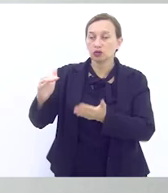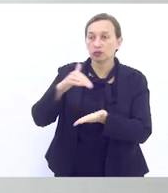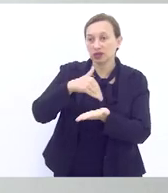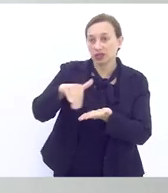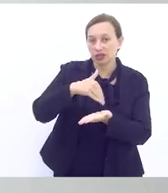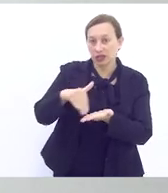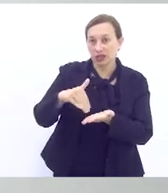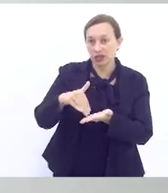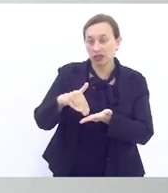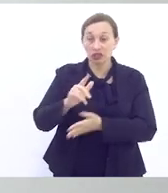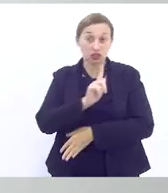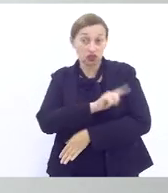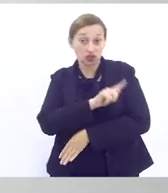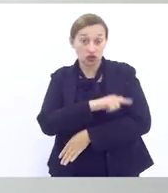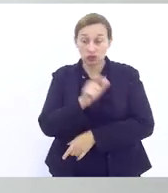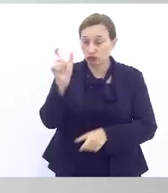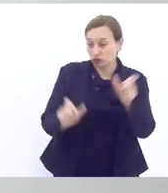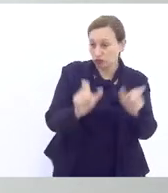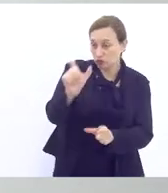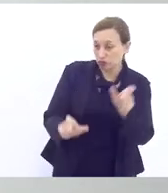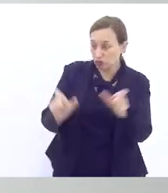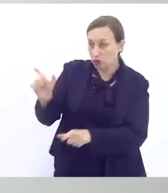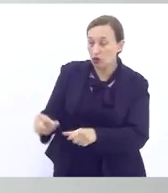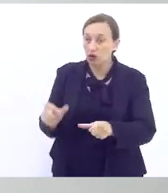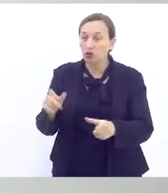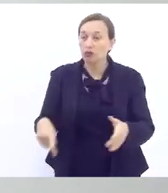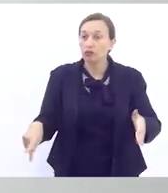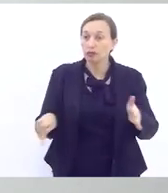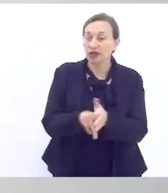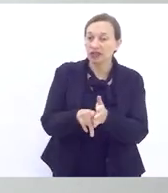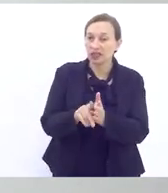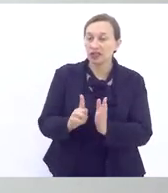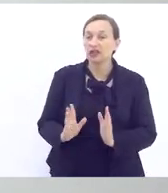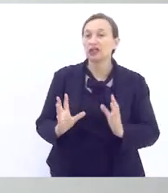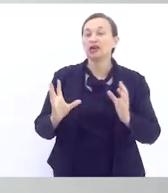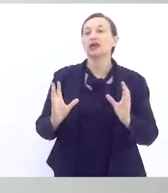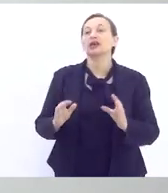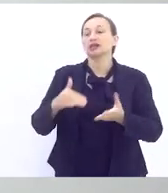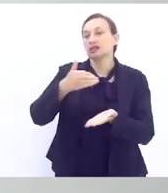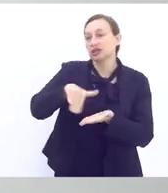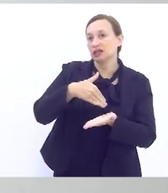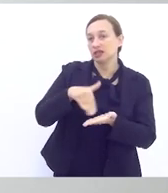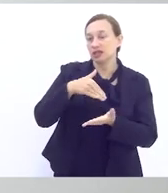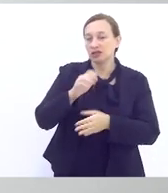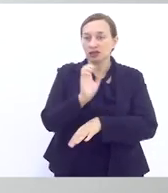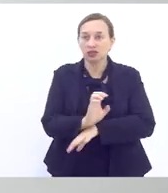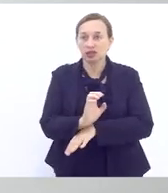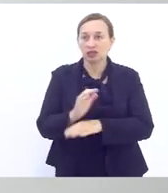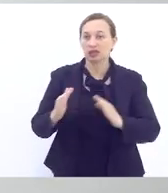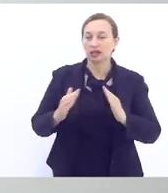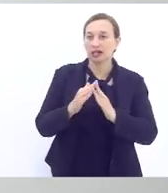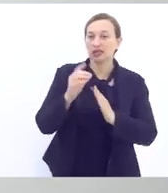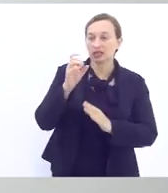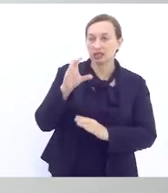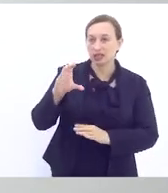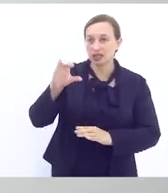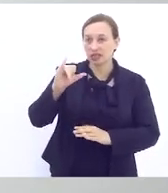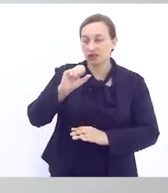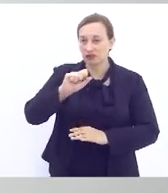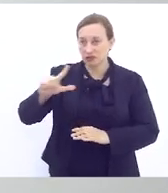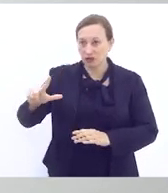pessoas que hoje ela pertence a secretaria de estado da casa civil e esse tema também tem que ser submetido